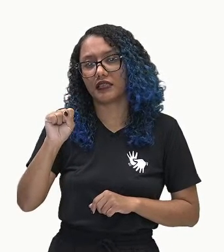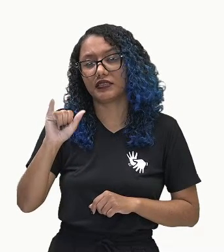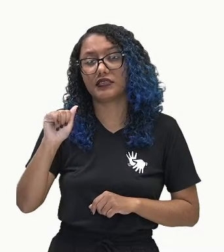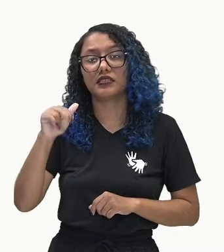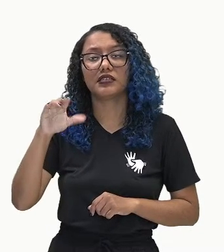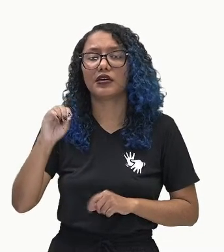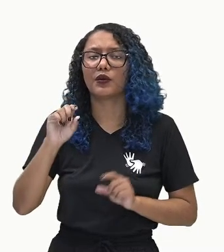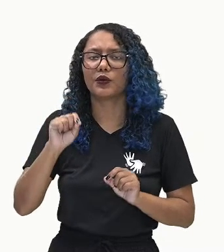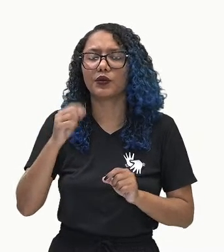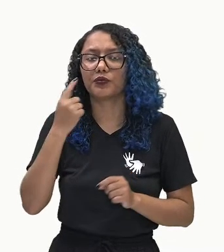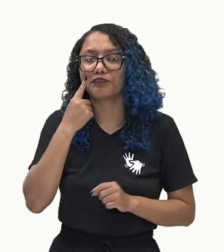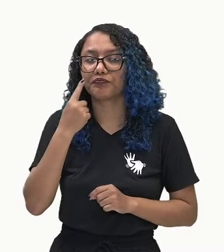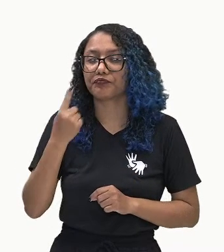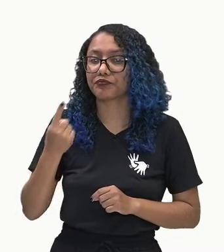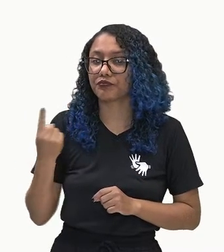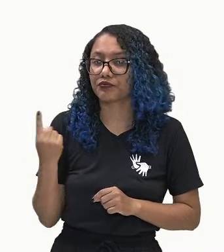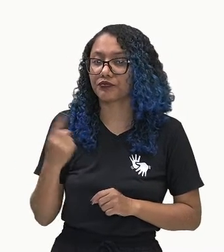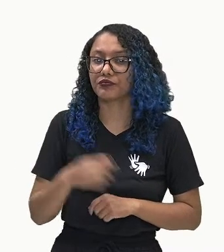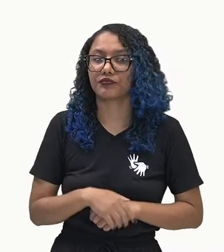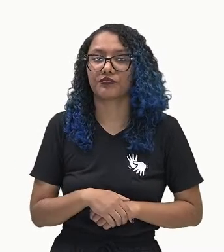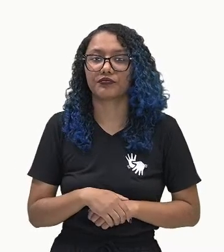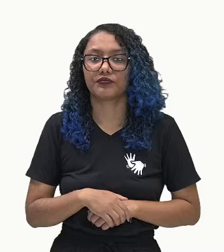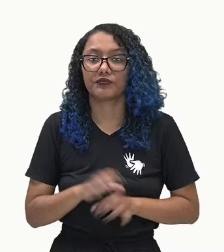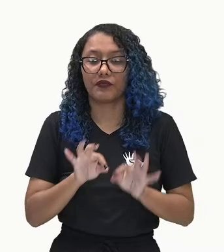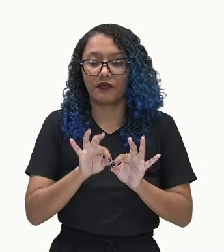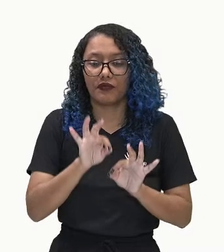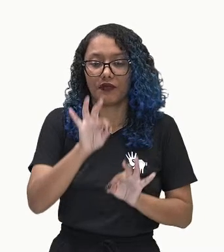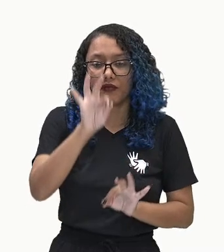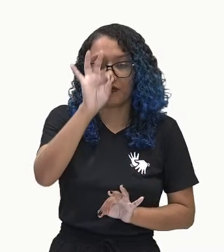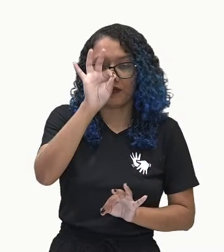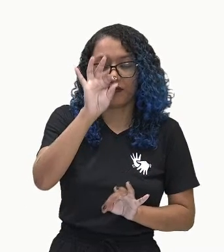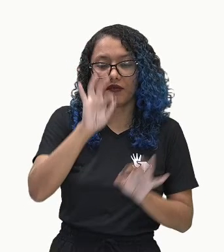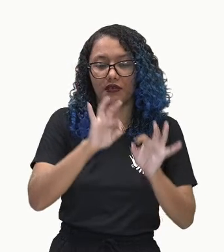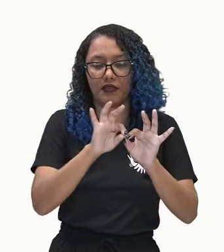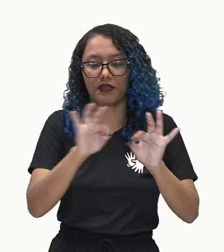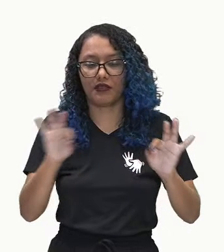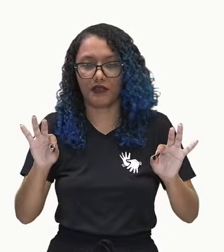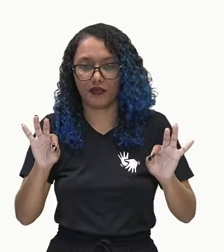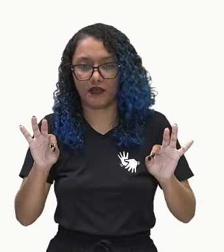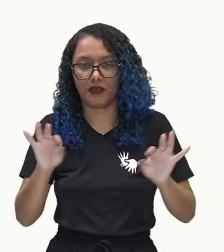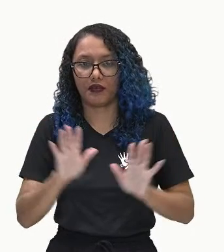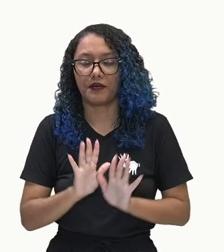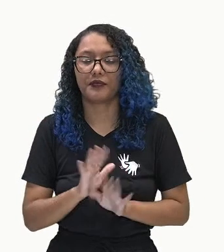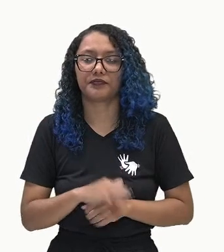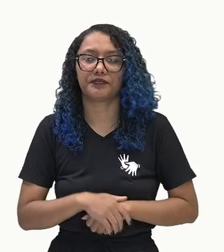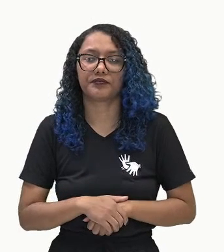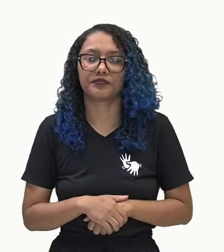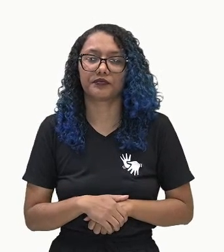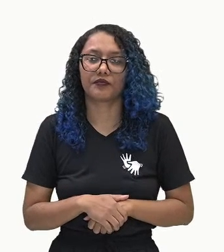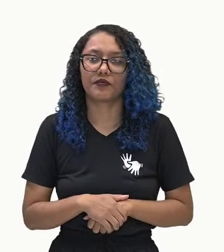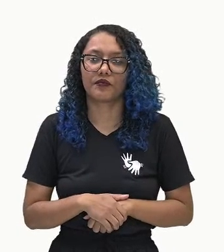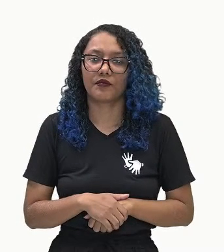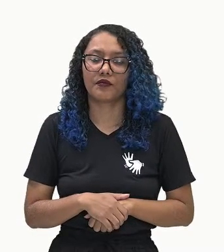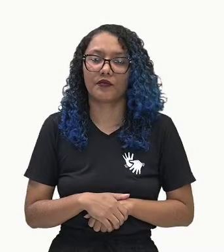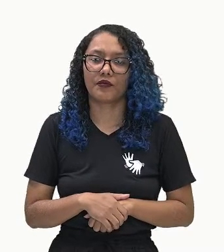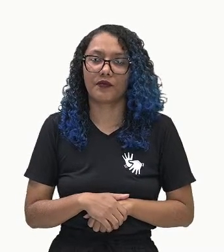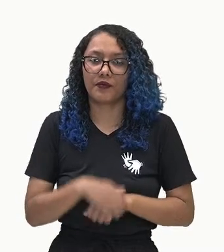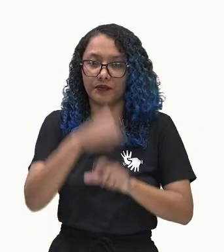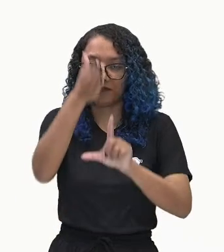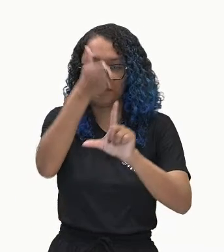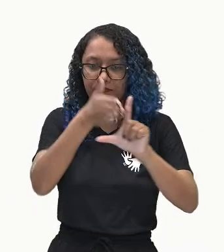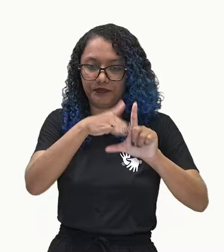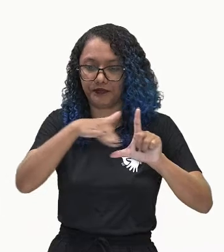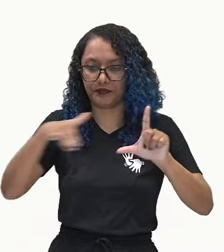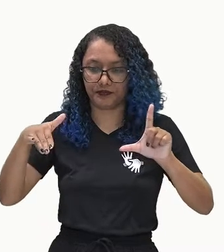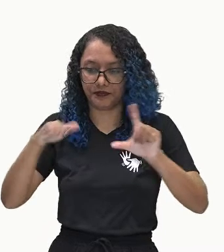em vermelho, do eixo X. Aliás, só voltando aqui. Nós temos aqui o eixo